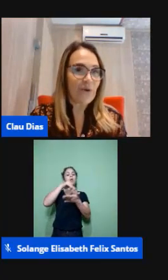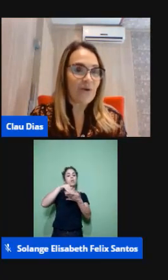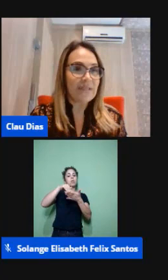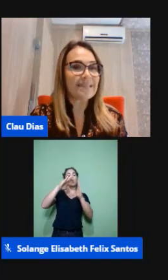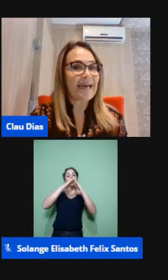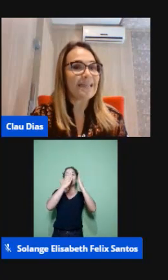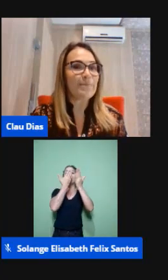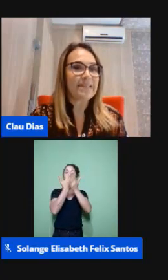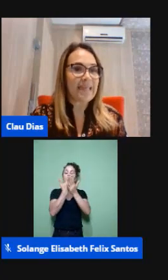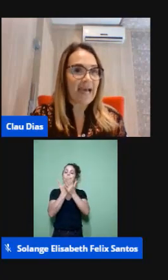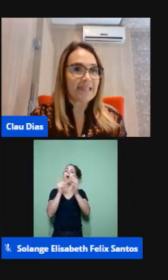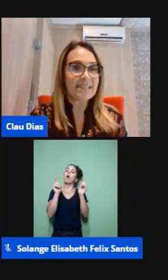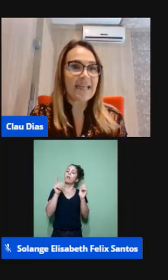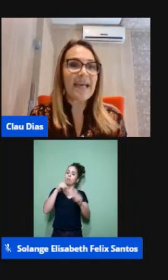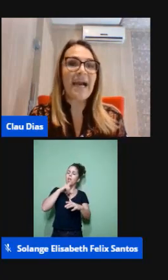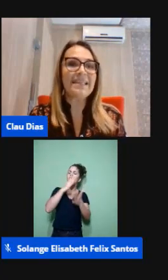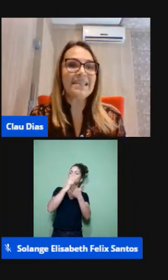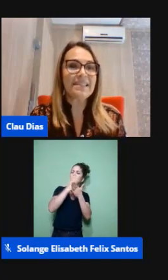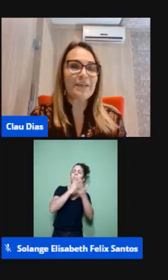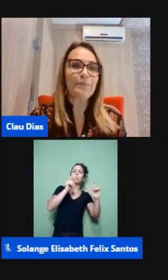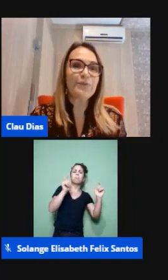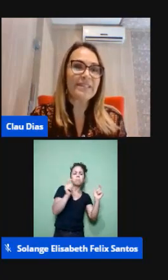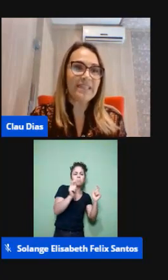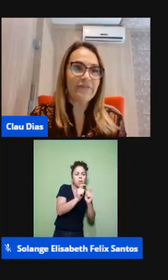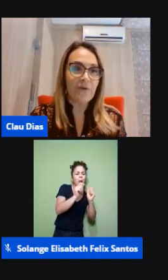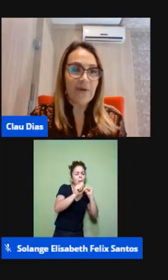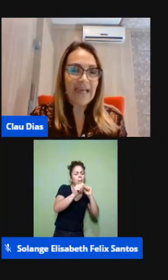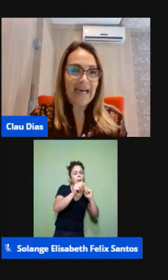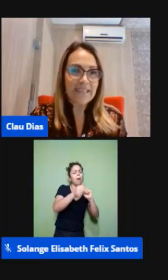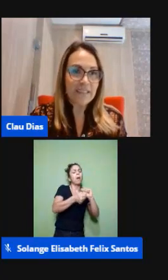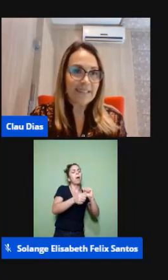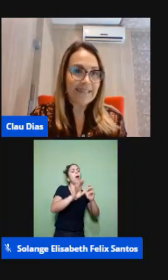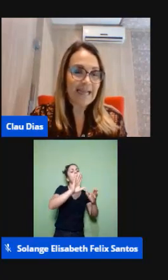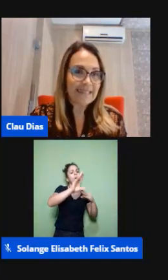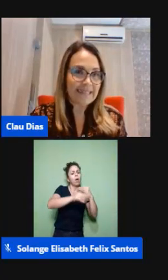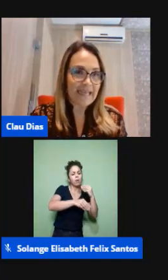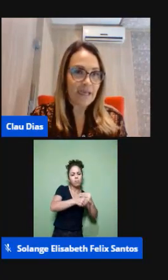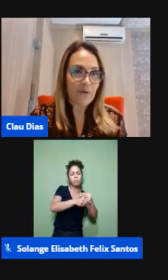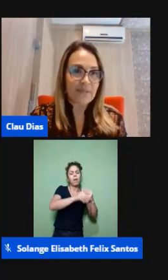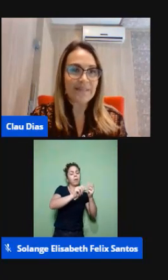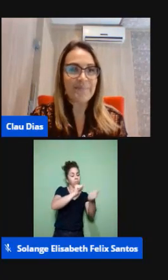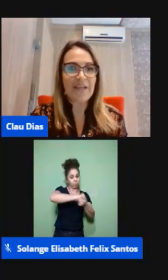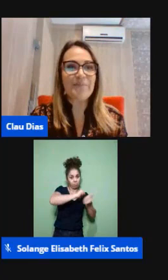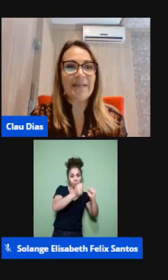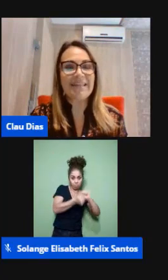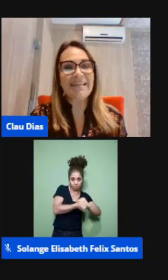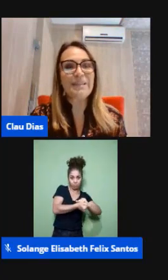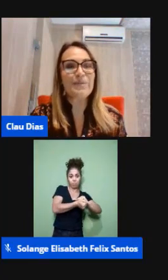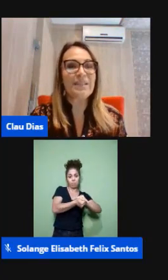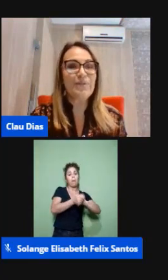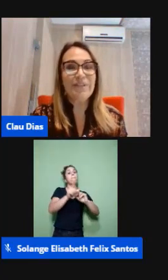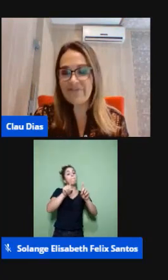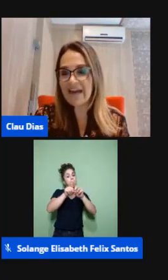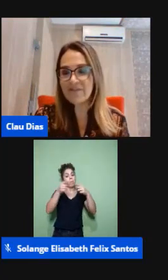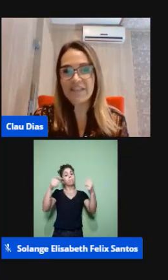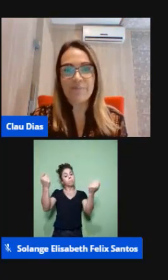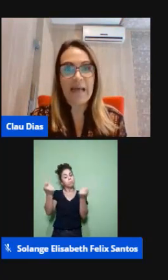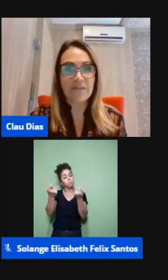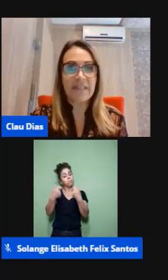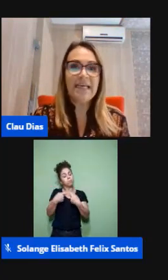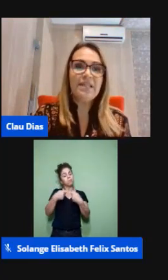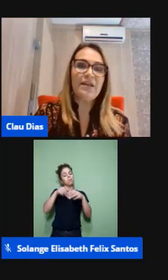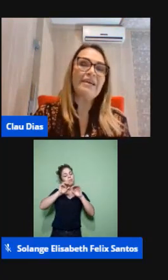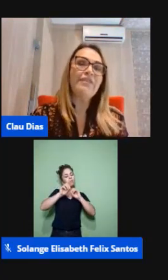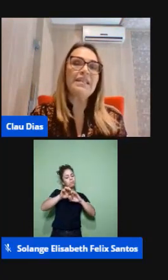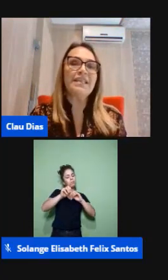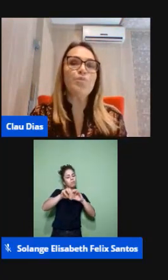são menores, adaptadas, né? Ainda assim é possível a gente trazer conhecimento para a criança usando de vários